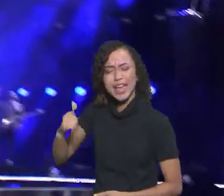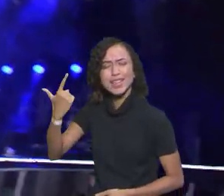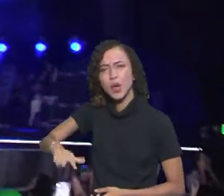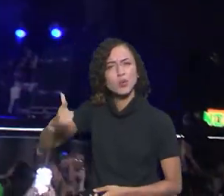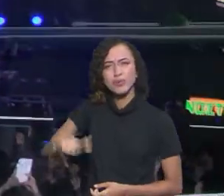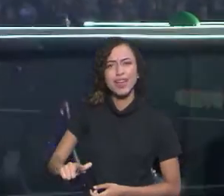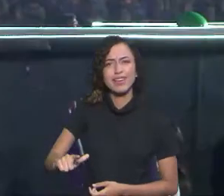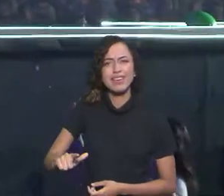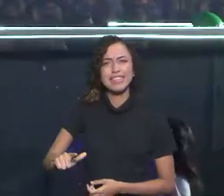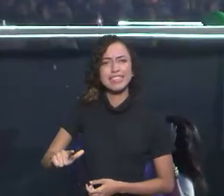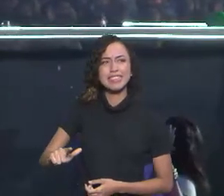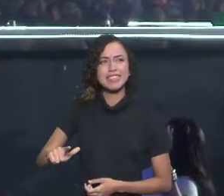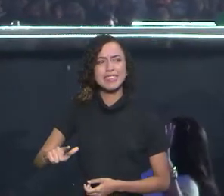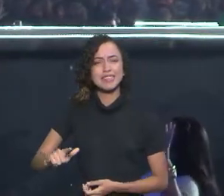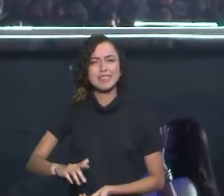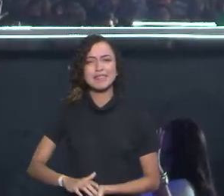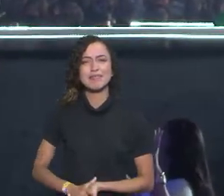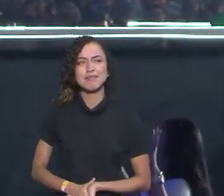prevalecerão